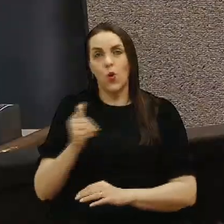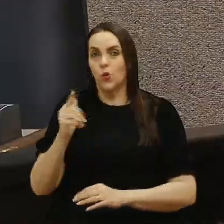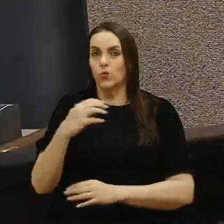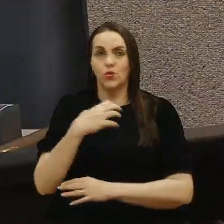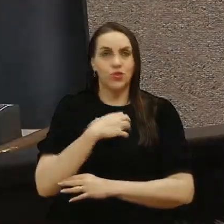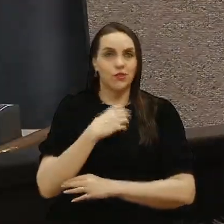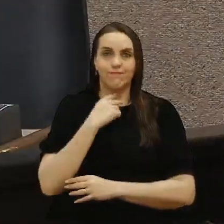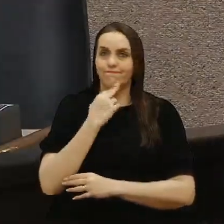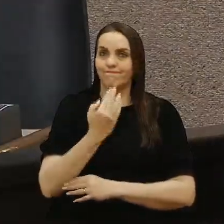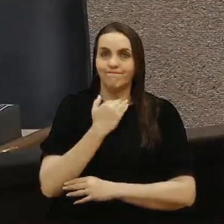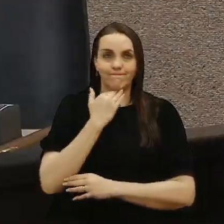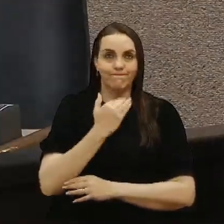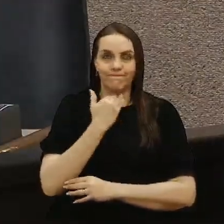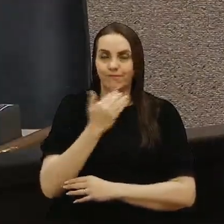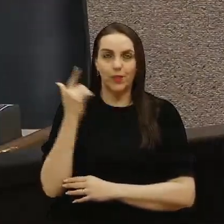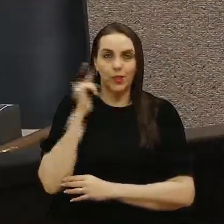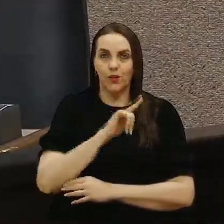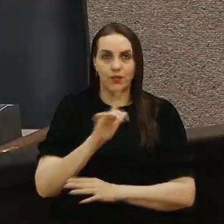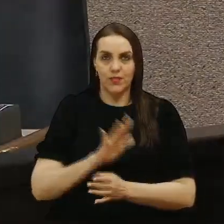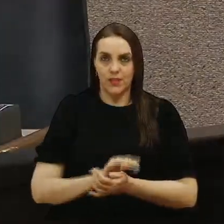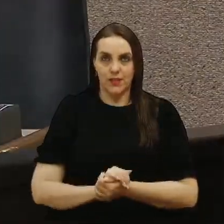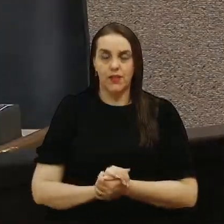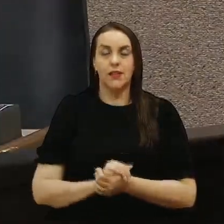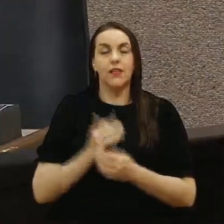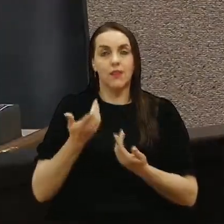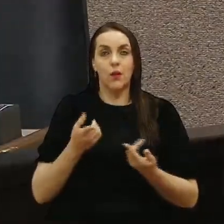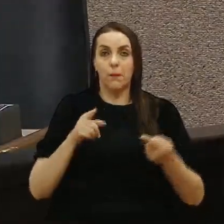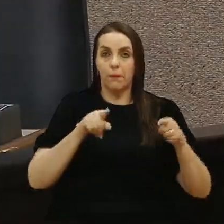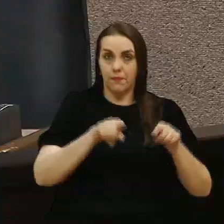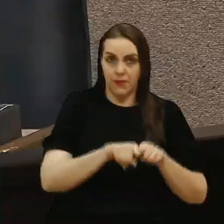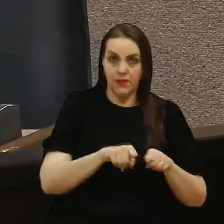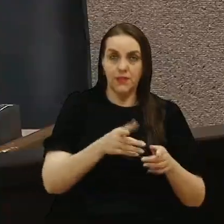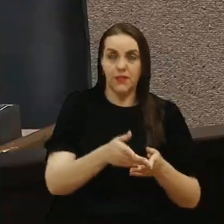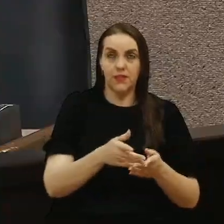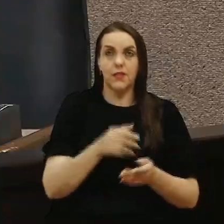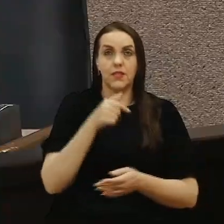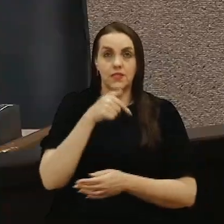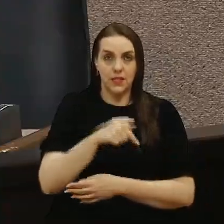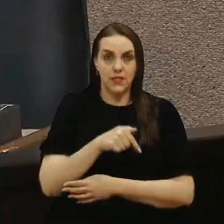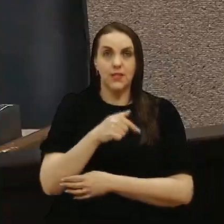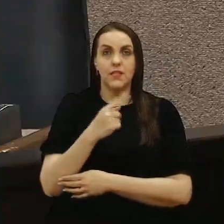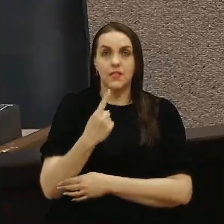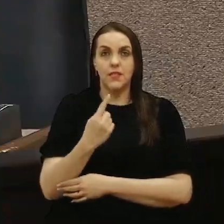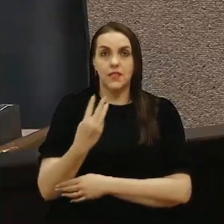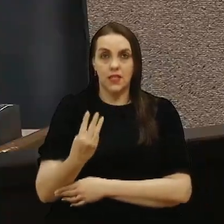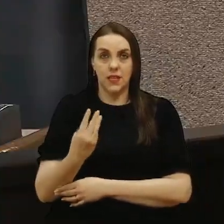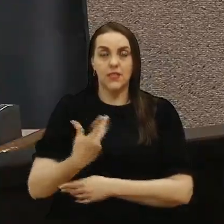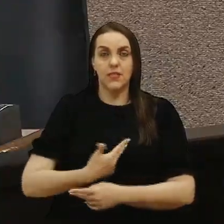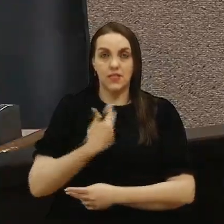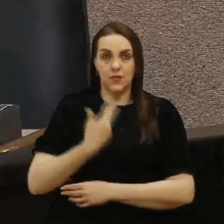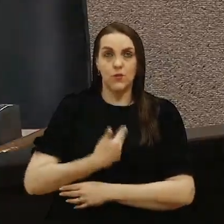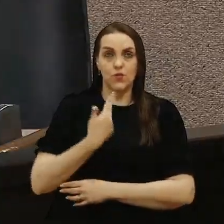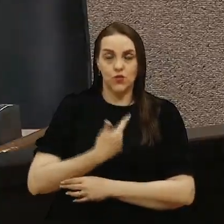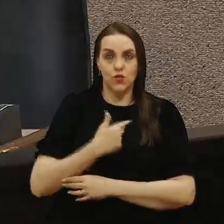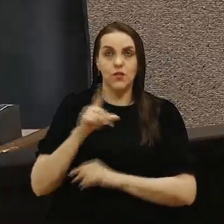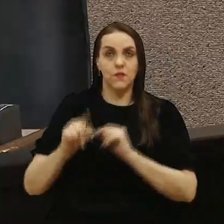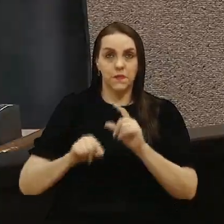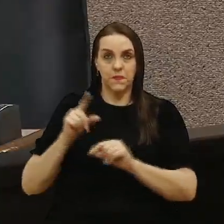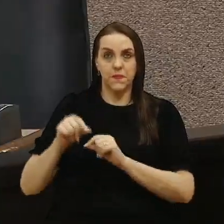não conseguimos zerar as filas. E através dessa parceria, então, são 713 cirurgias eletivas